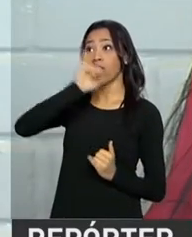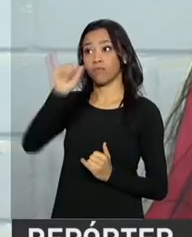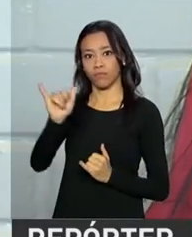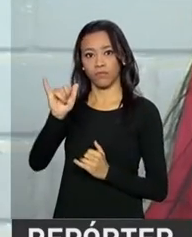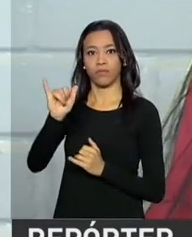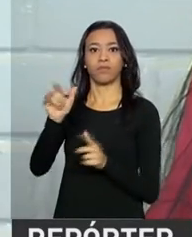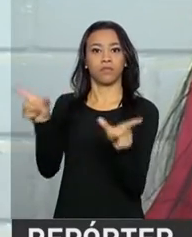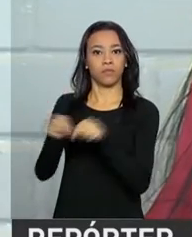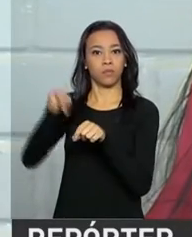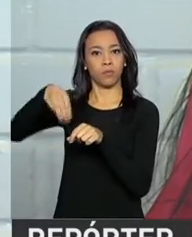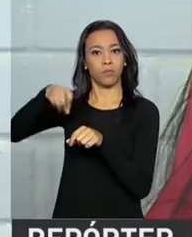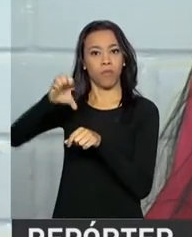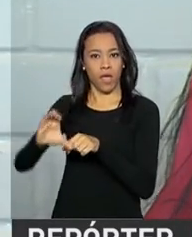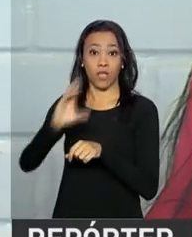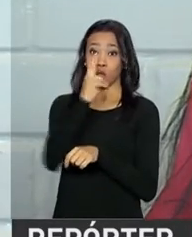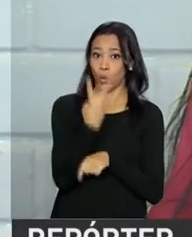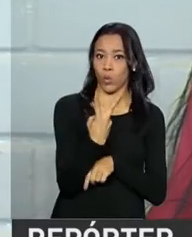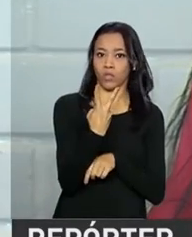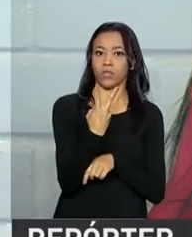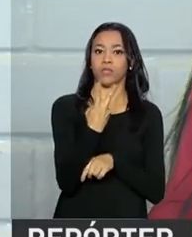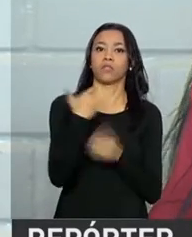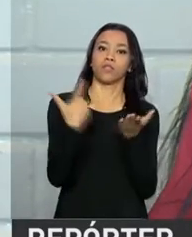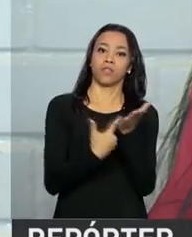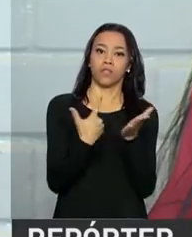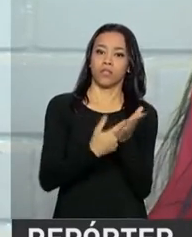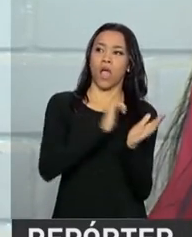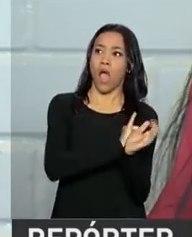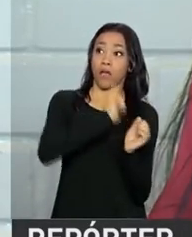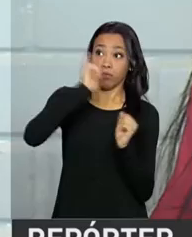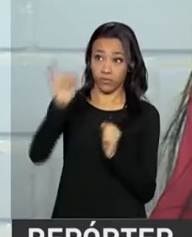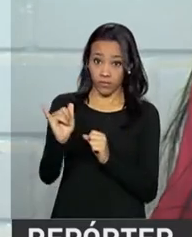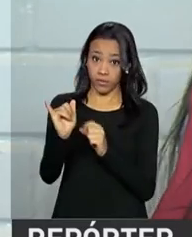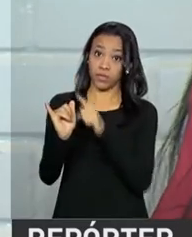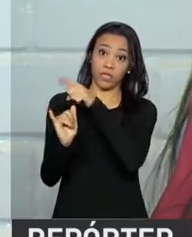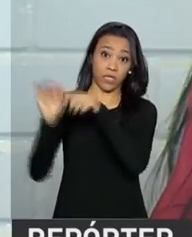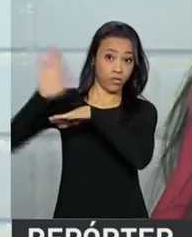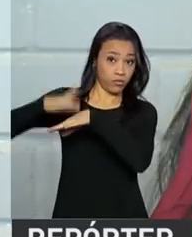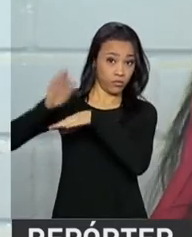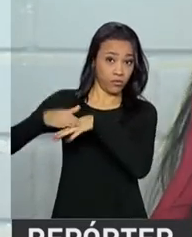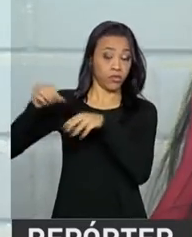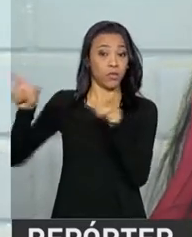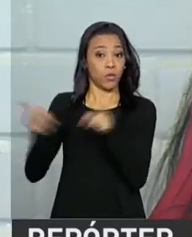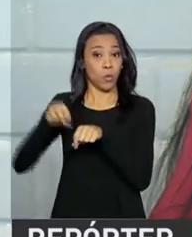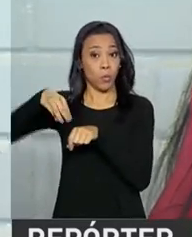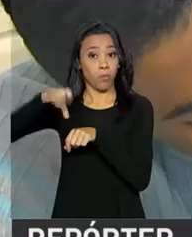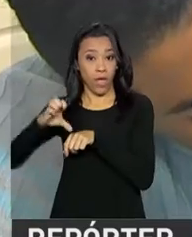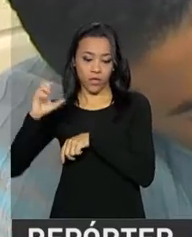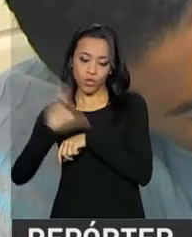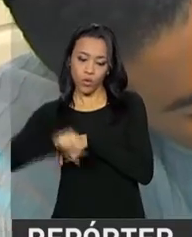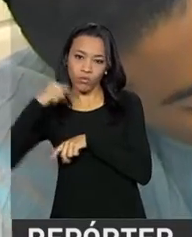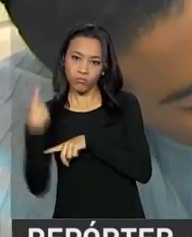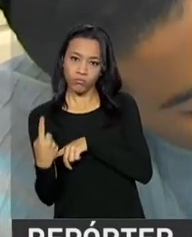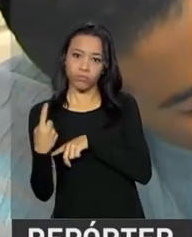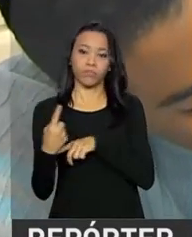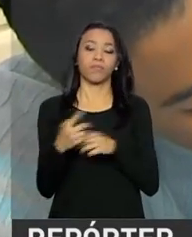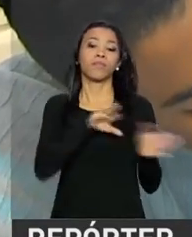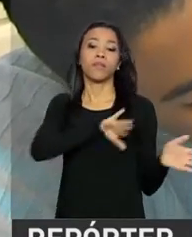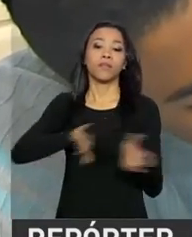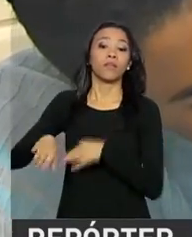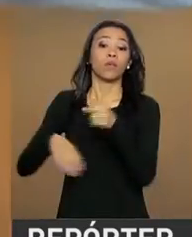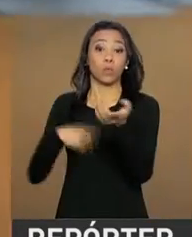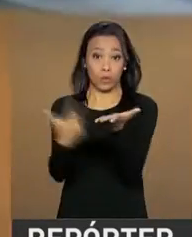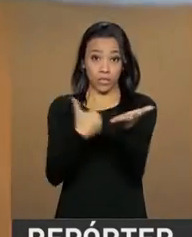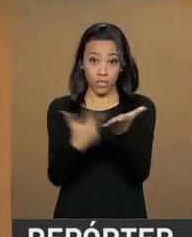verdade dois títulos em cima desses dois títulos nós o mec faz a escolha de um livro didáticos